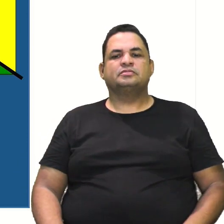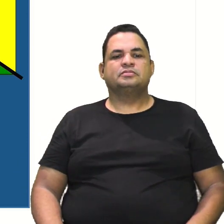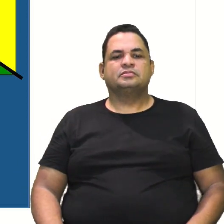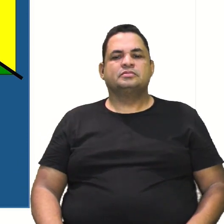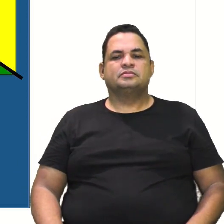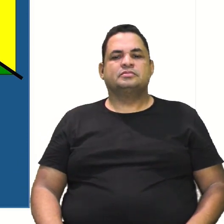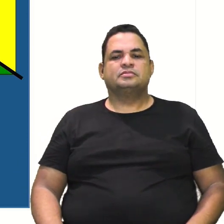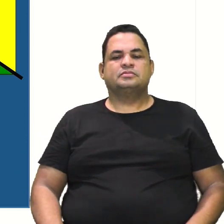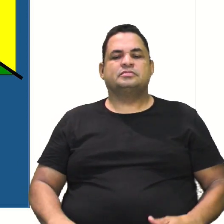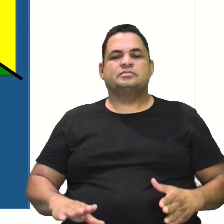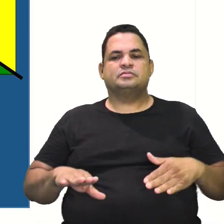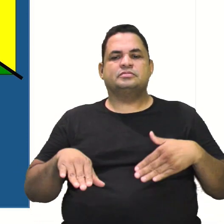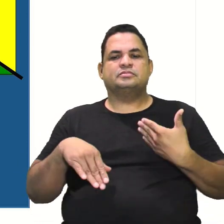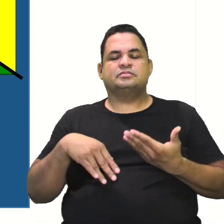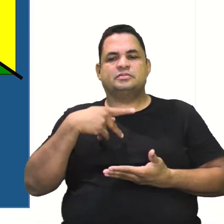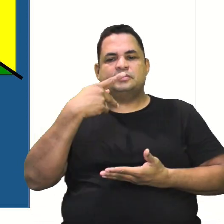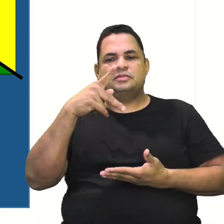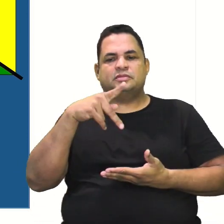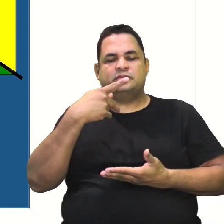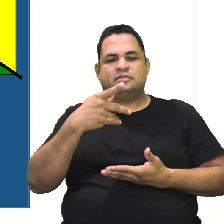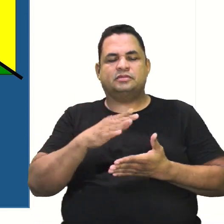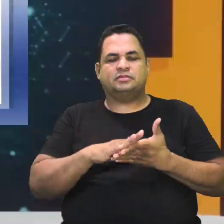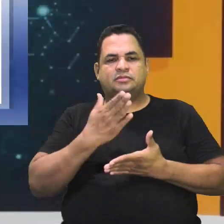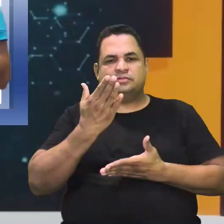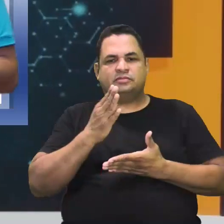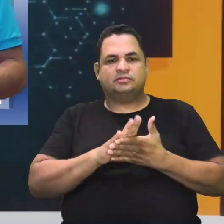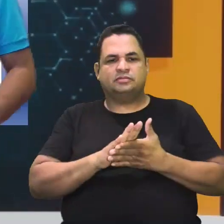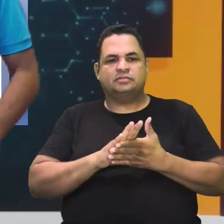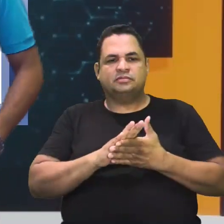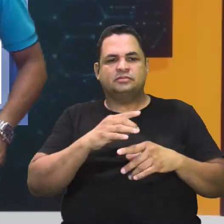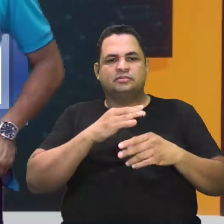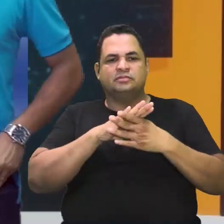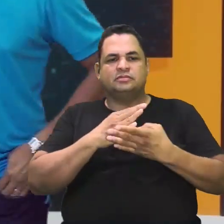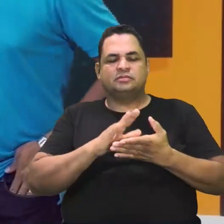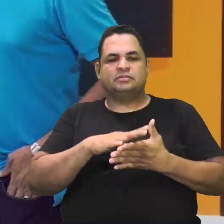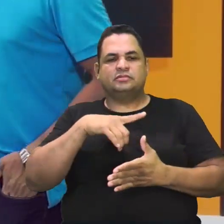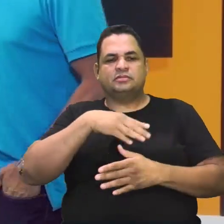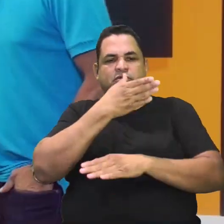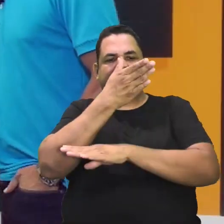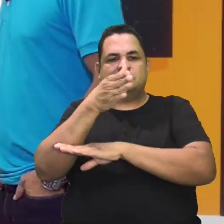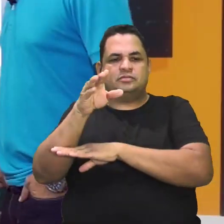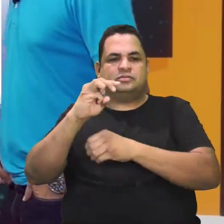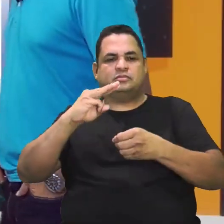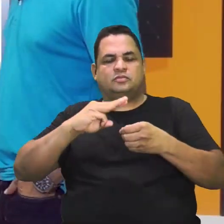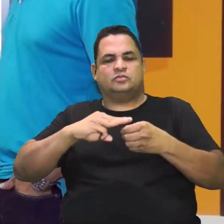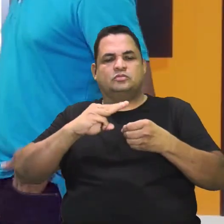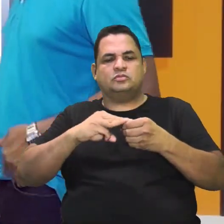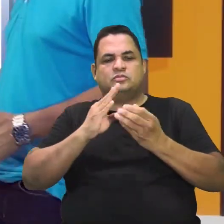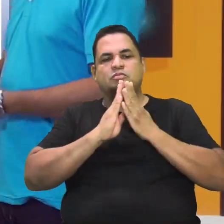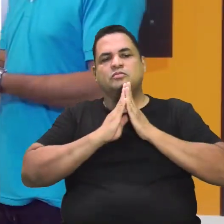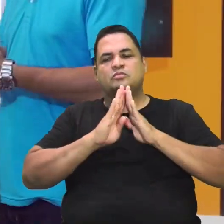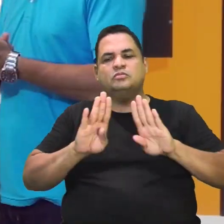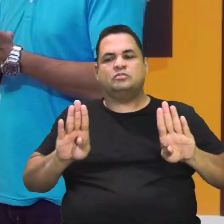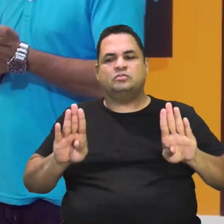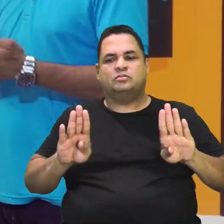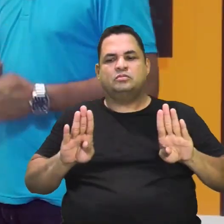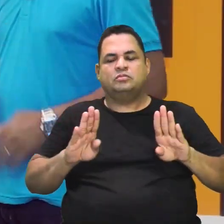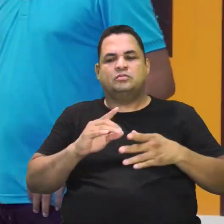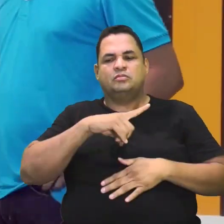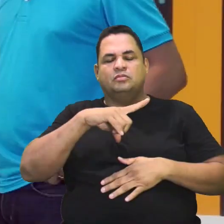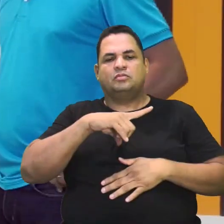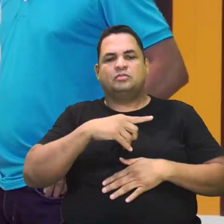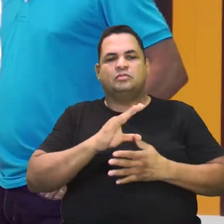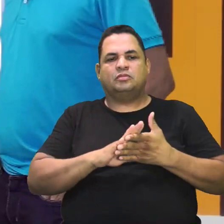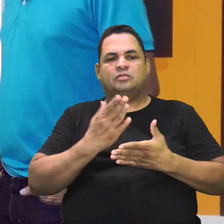concorrentes. Então, quando a gente fala de retas, né? Olha aqui, a gente tem aí a bandeira do município de Buritis e a gente viu que tem